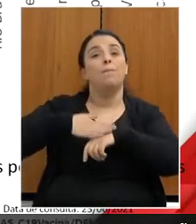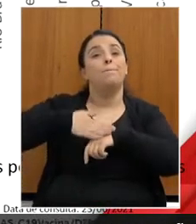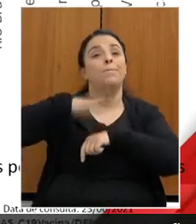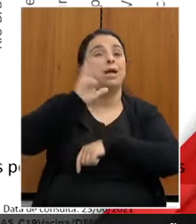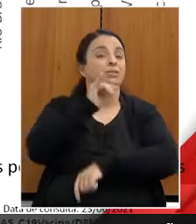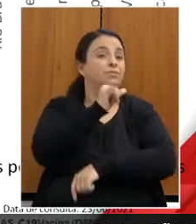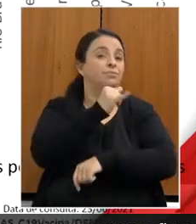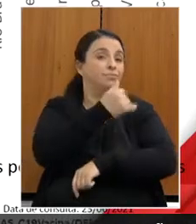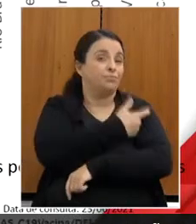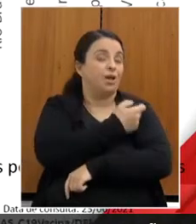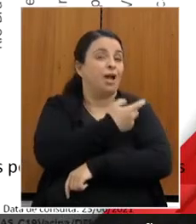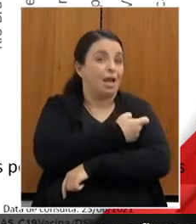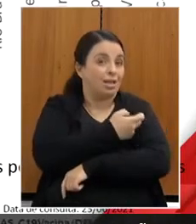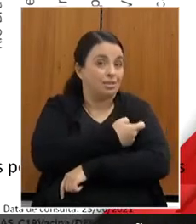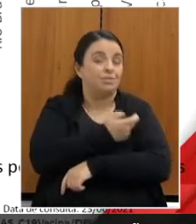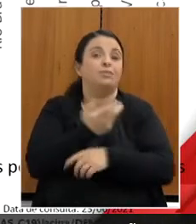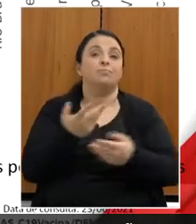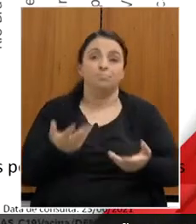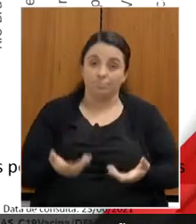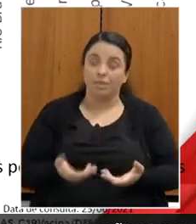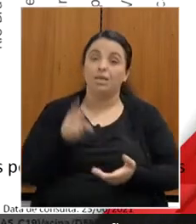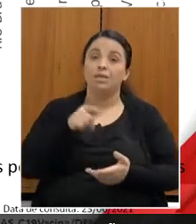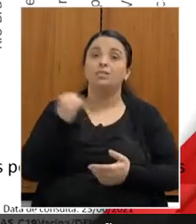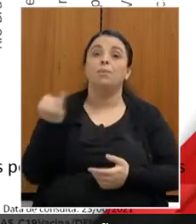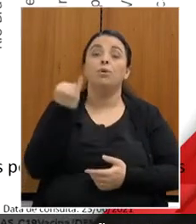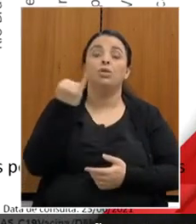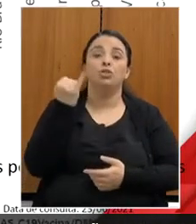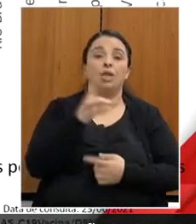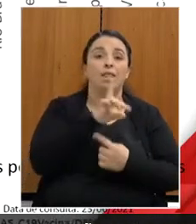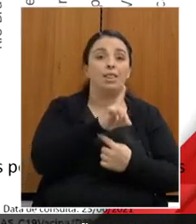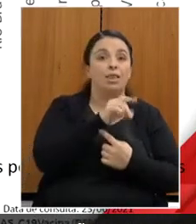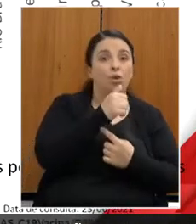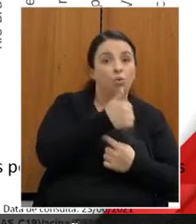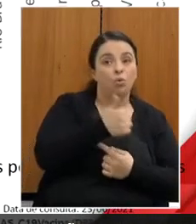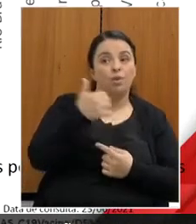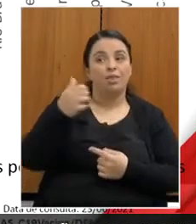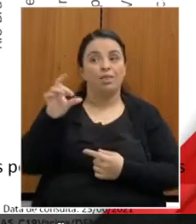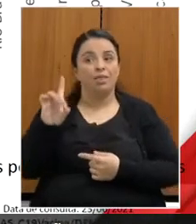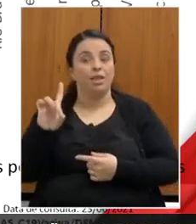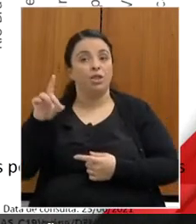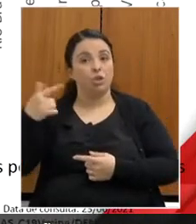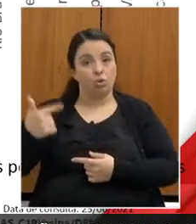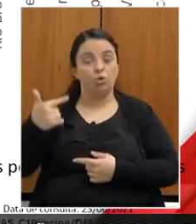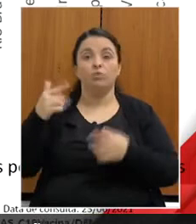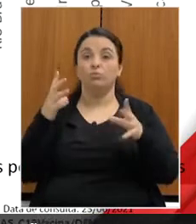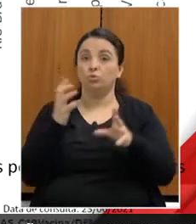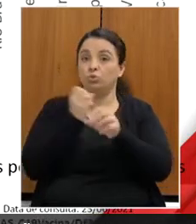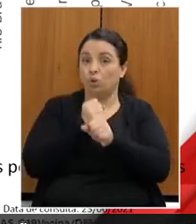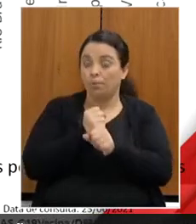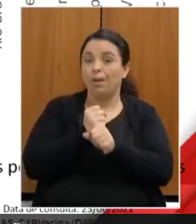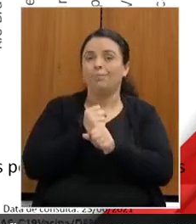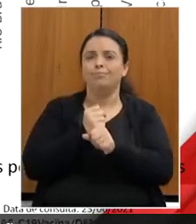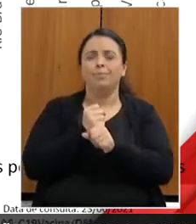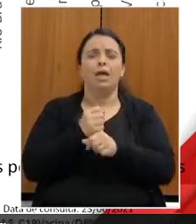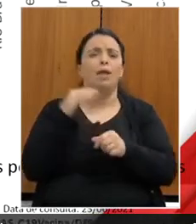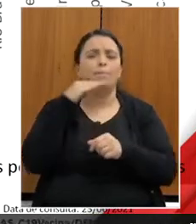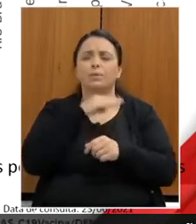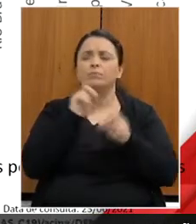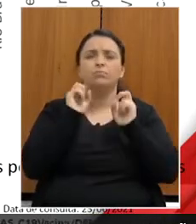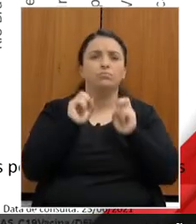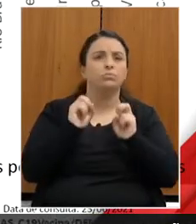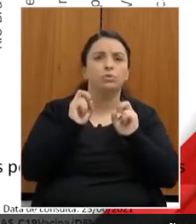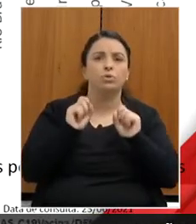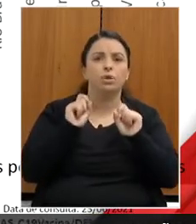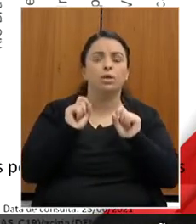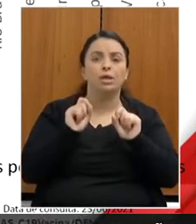que o importante da avaliação é somar D1 e D2. Percebe-se que vários municípios e alguns estados utilizam a